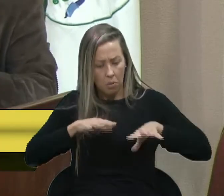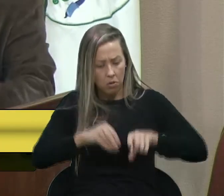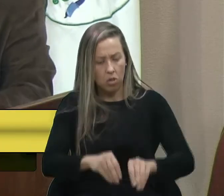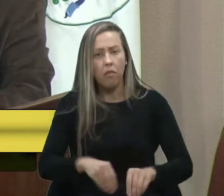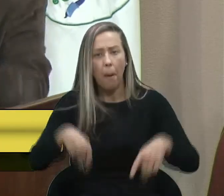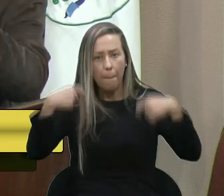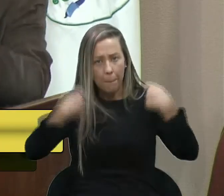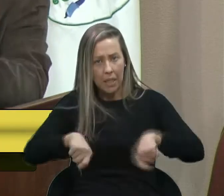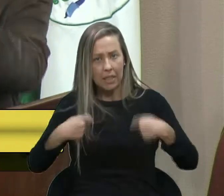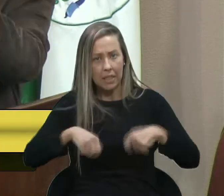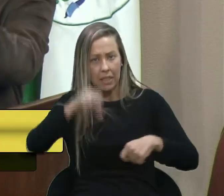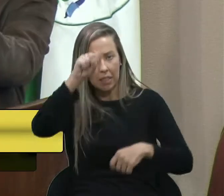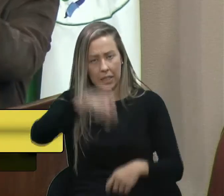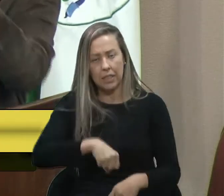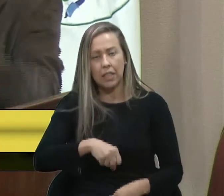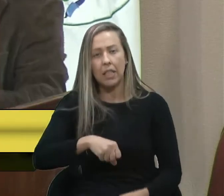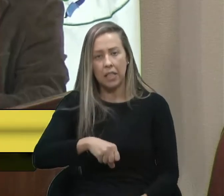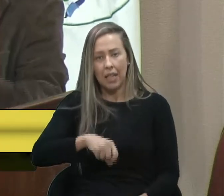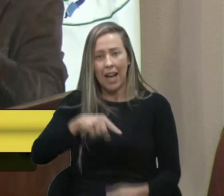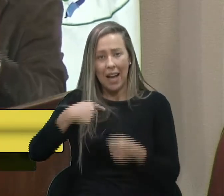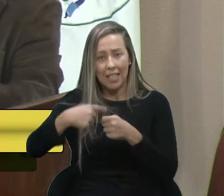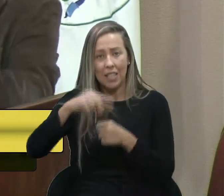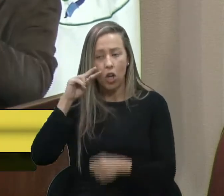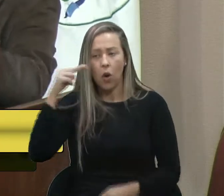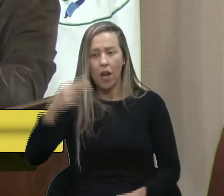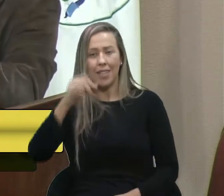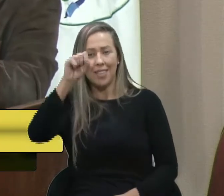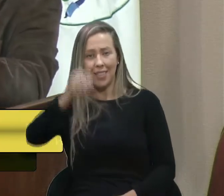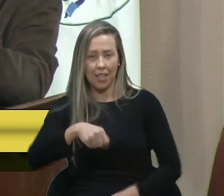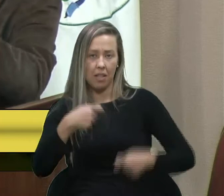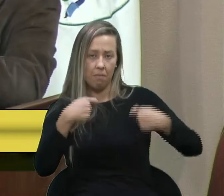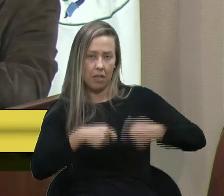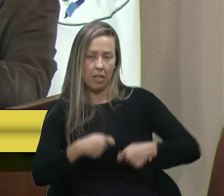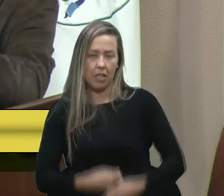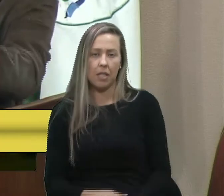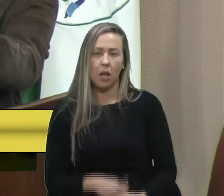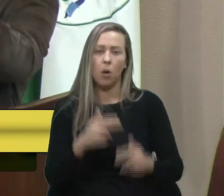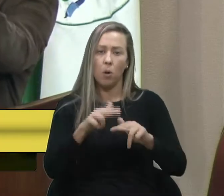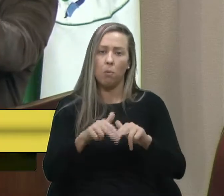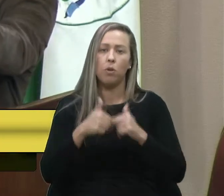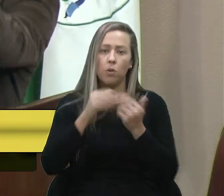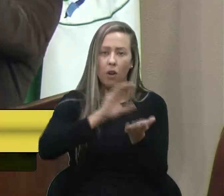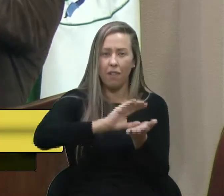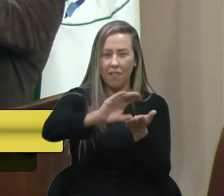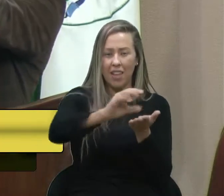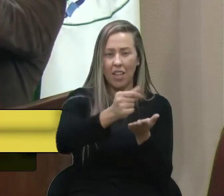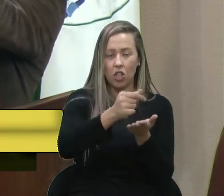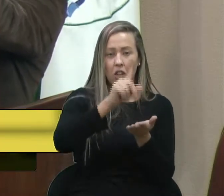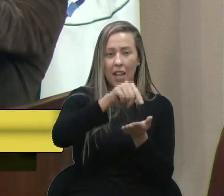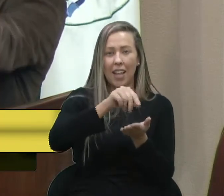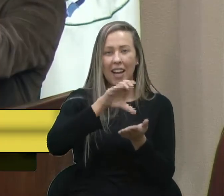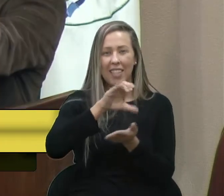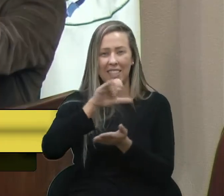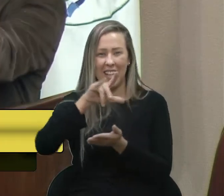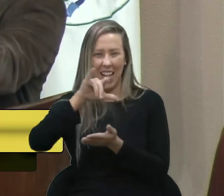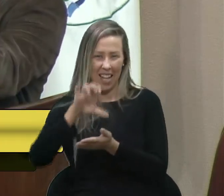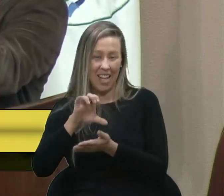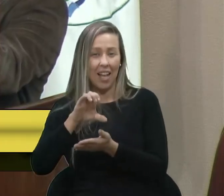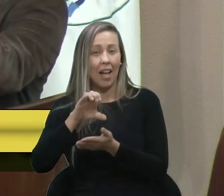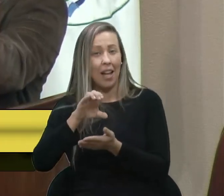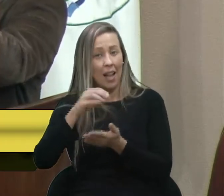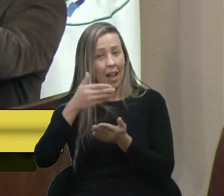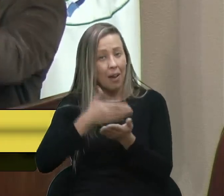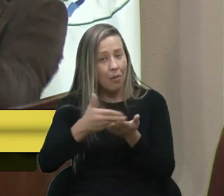precisa infraestrutura, e o município reconhece que precisa. Por isso que aquele financiamento vai lá, está na Selic, há poucos dias vai